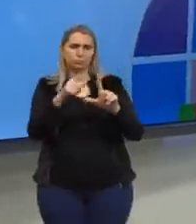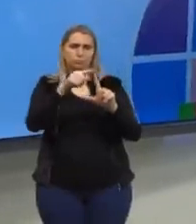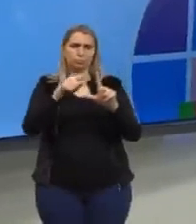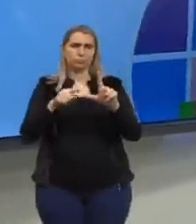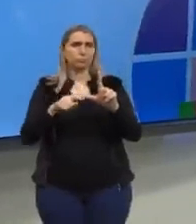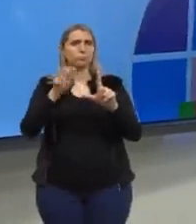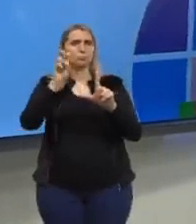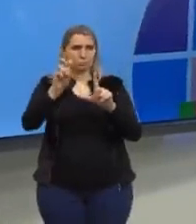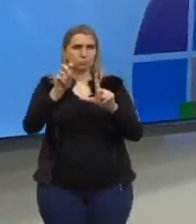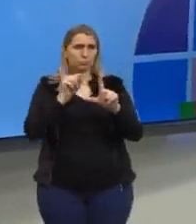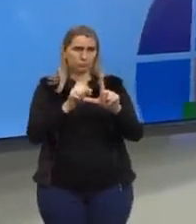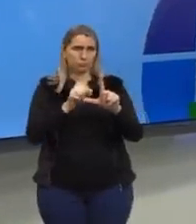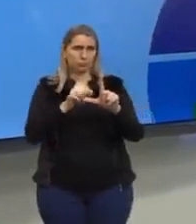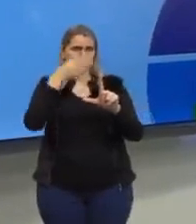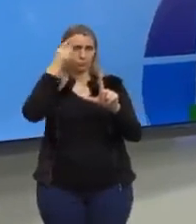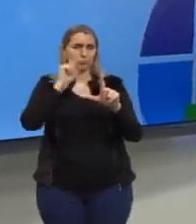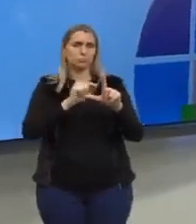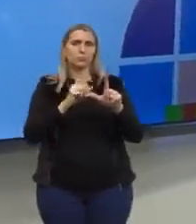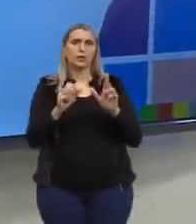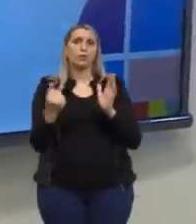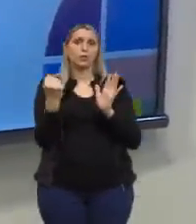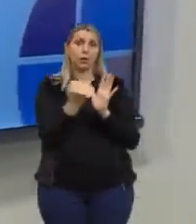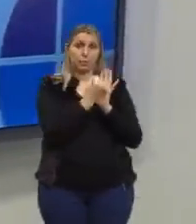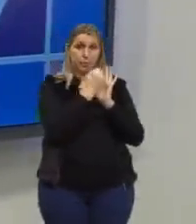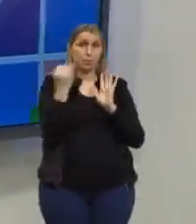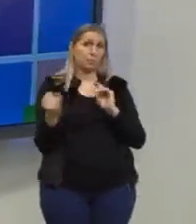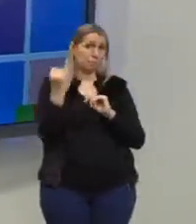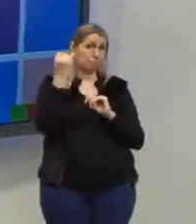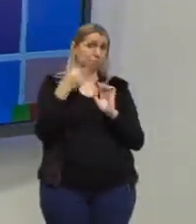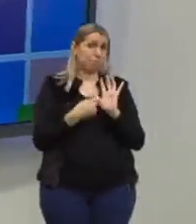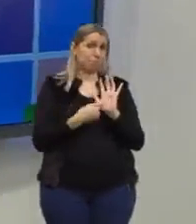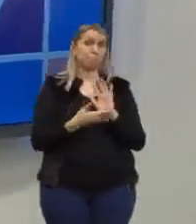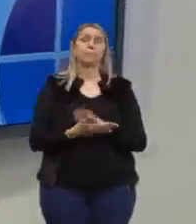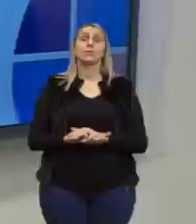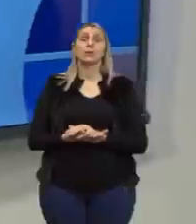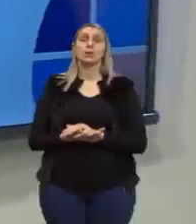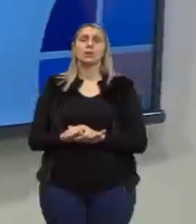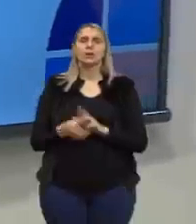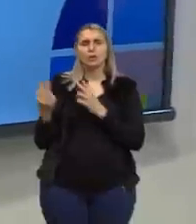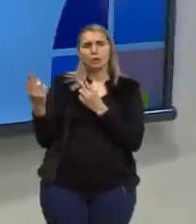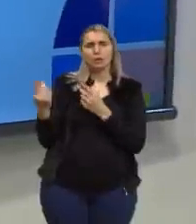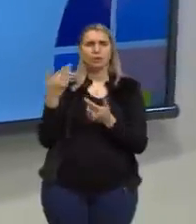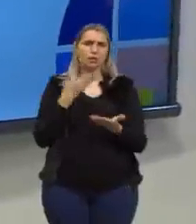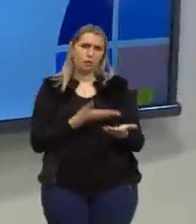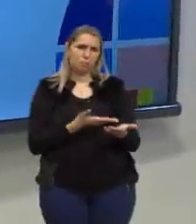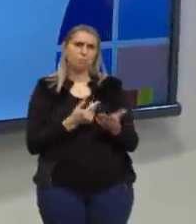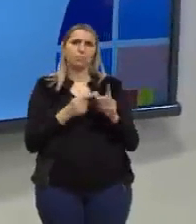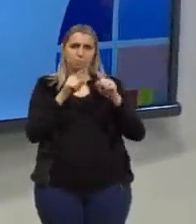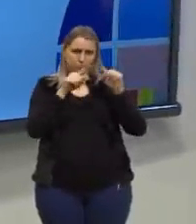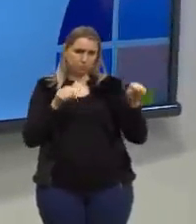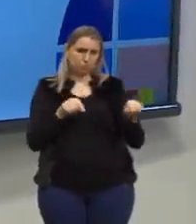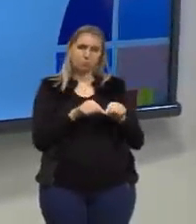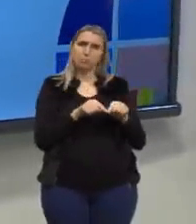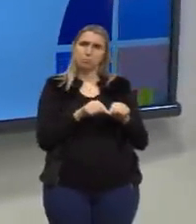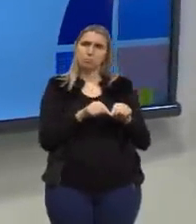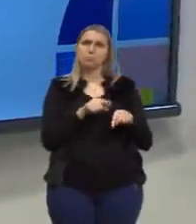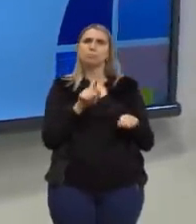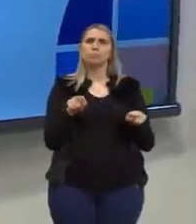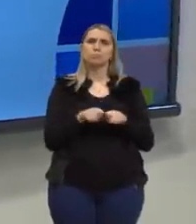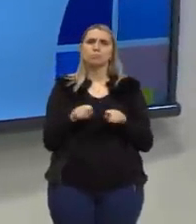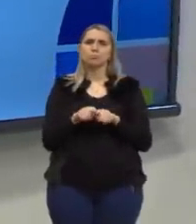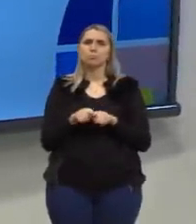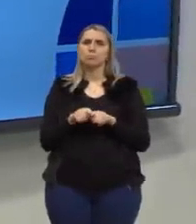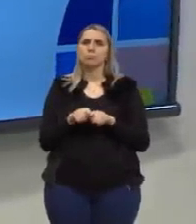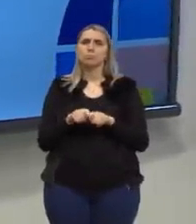é 5. Então, todos os triângulos que forem semelhantes a este são também